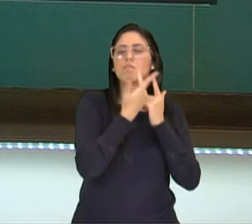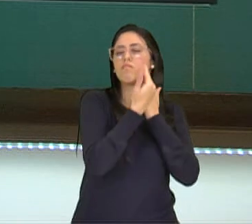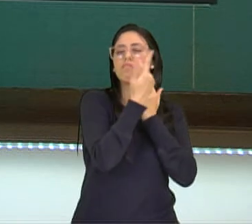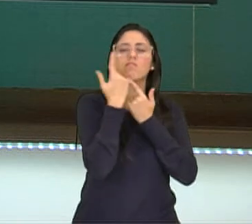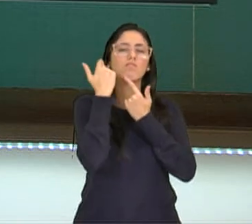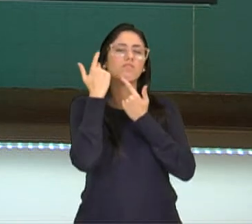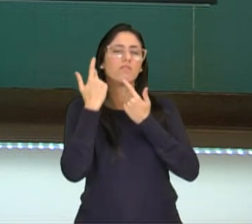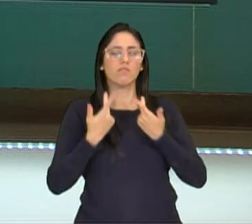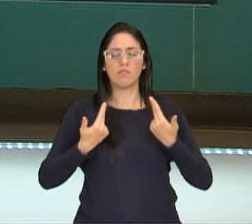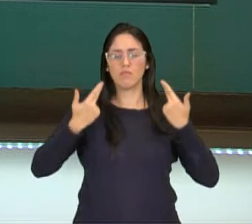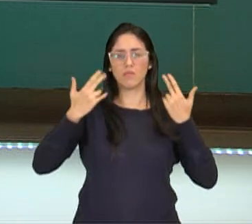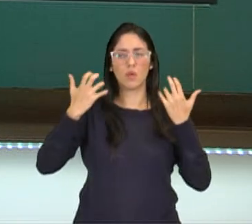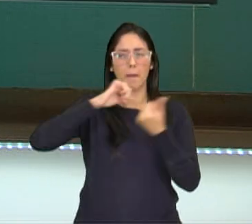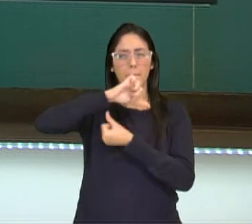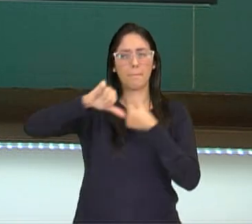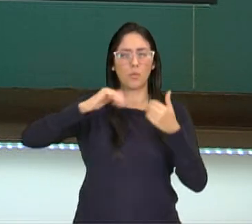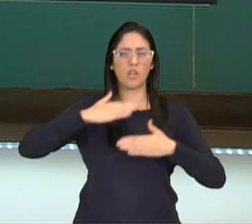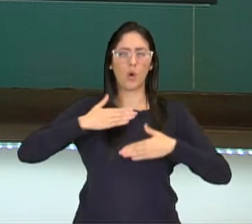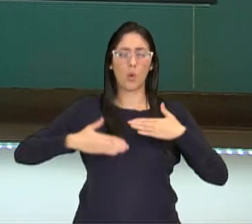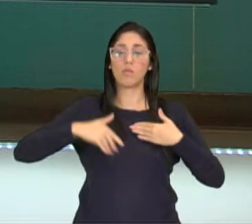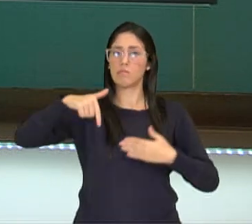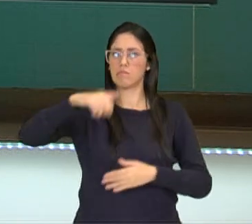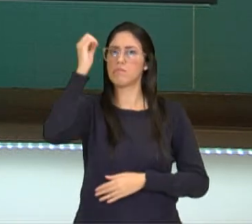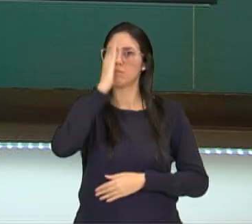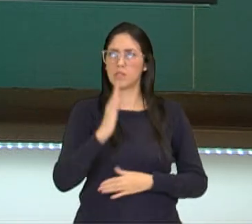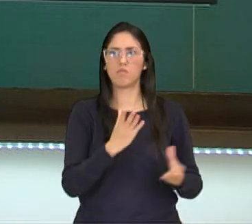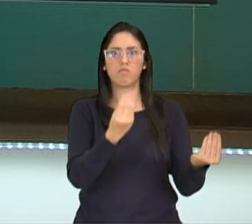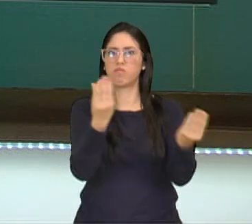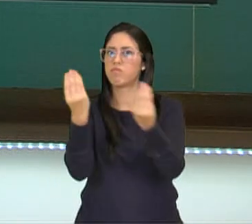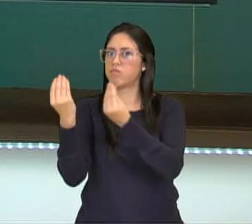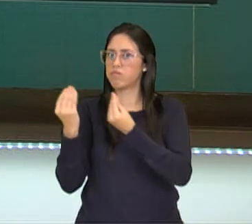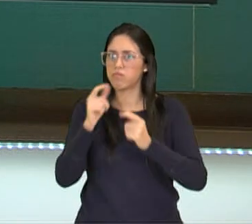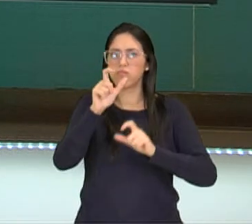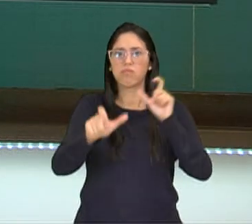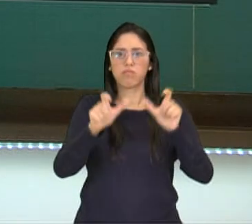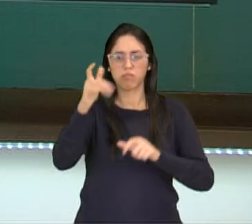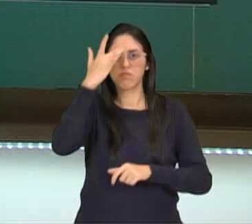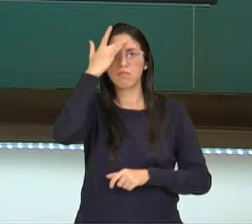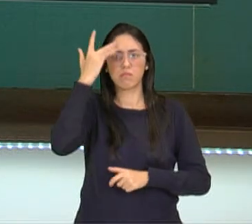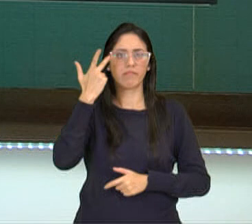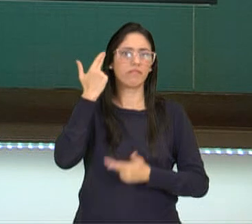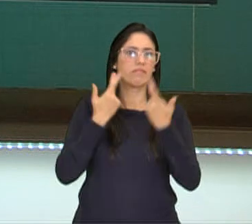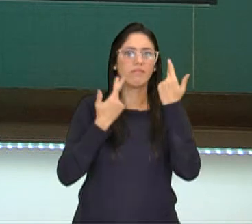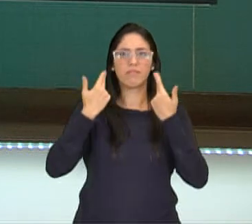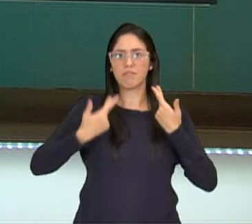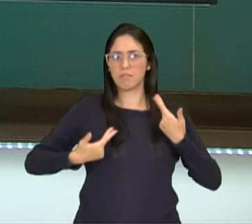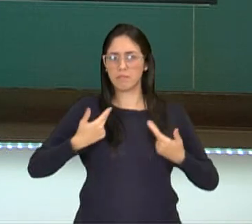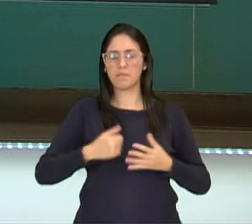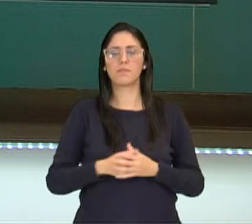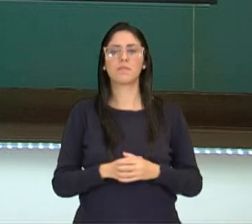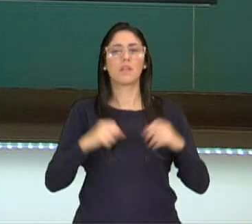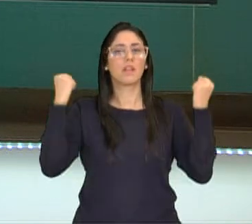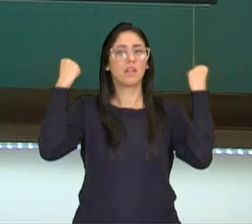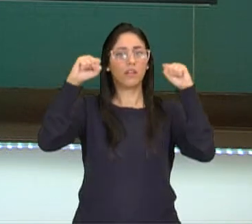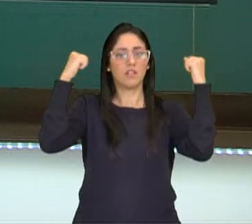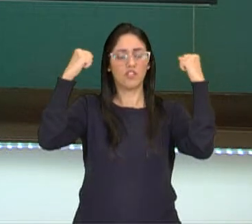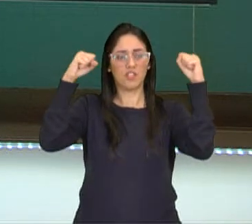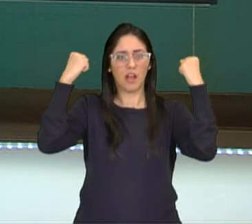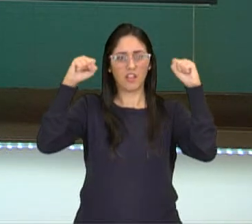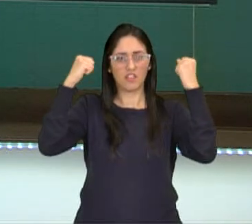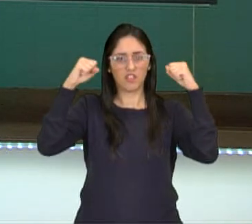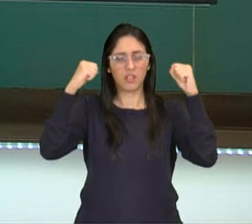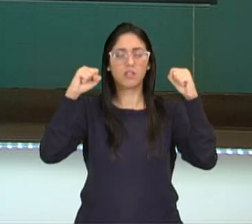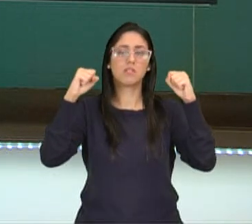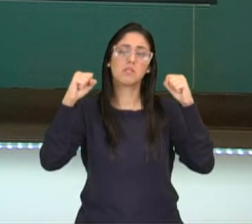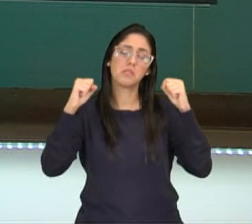ainda, apesar do nosso país ser o segundo país que mais cirurgia plástica faz. A academia de ginástica. Você pode não